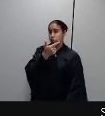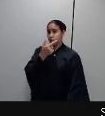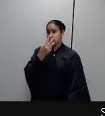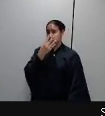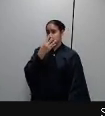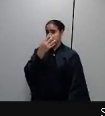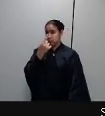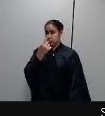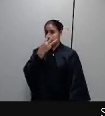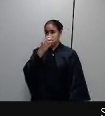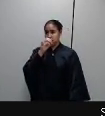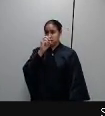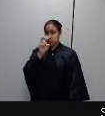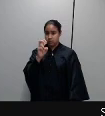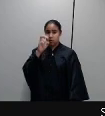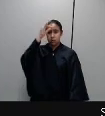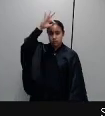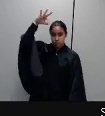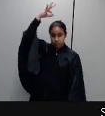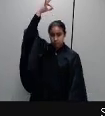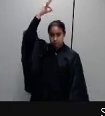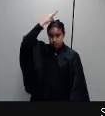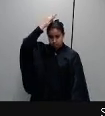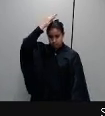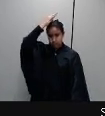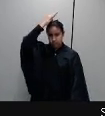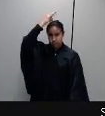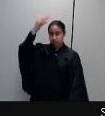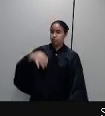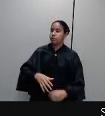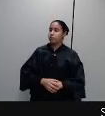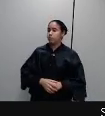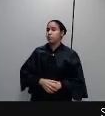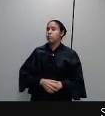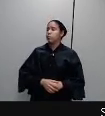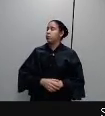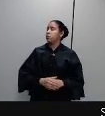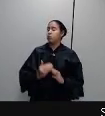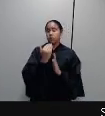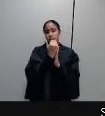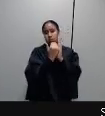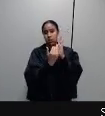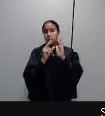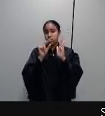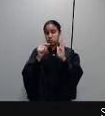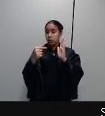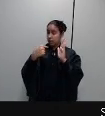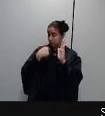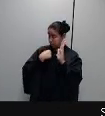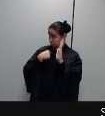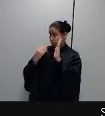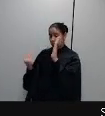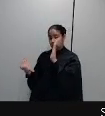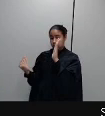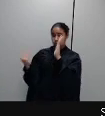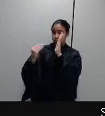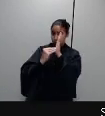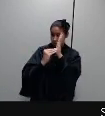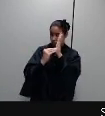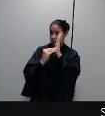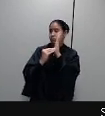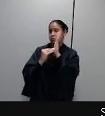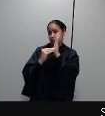1305 do Espírito Santo o destaque foi feito por mim neste acolham com a permissão